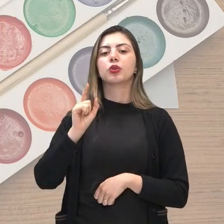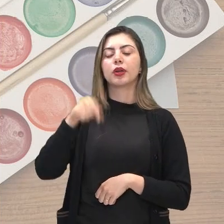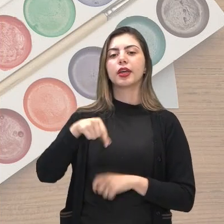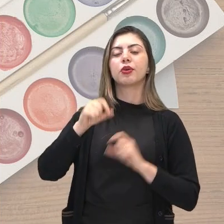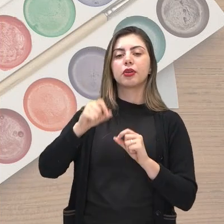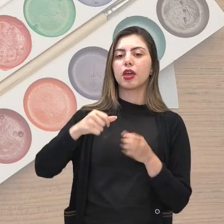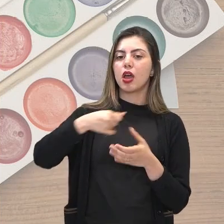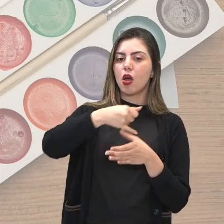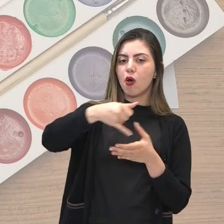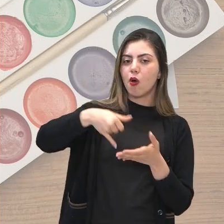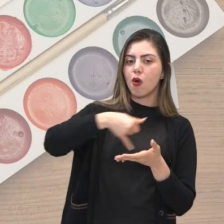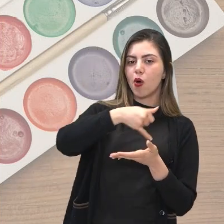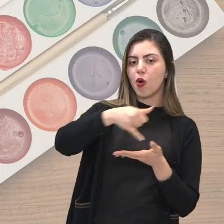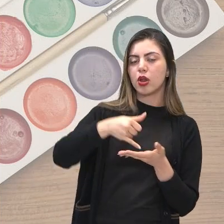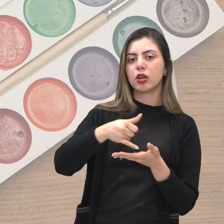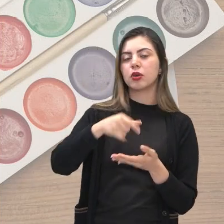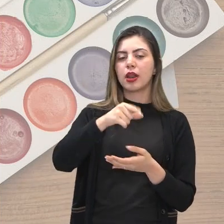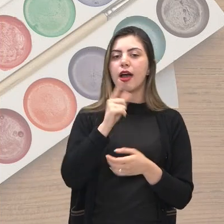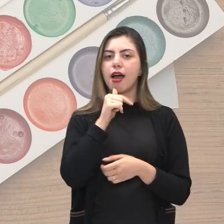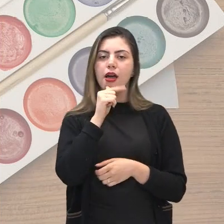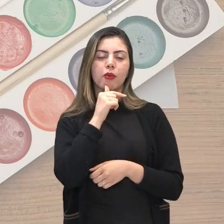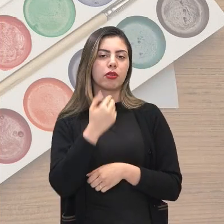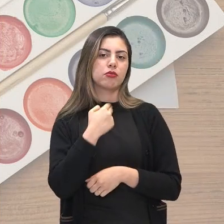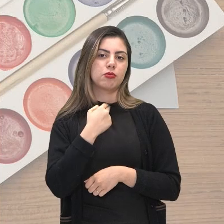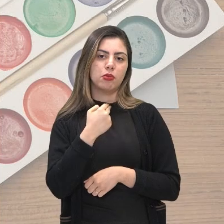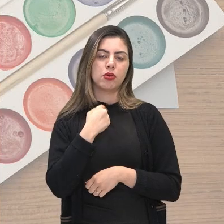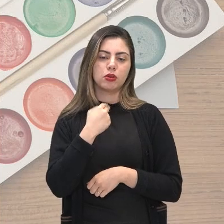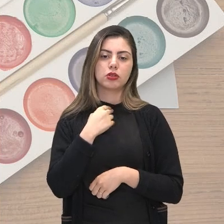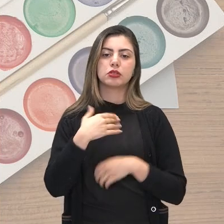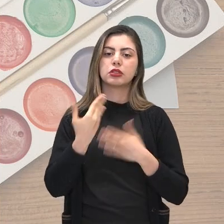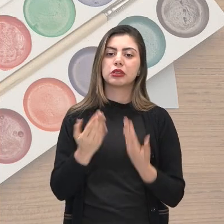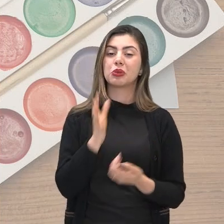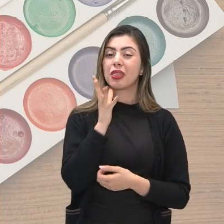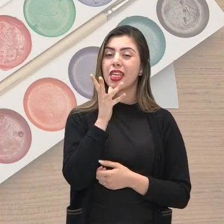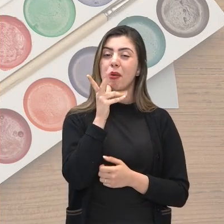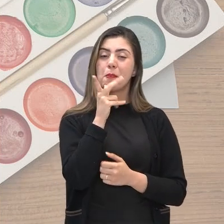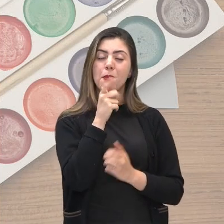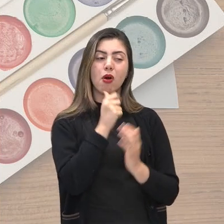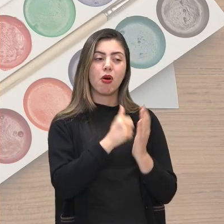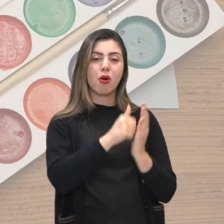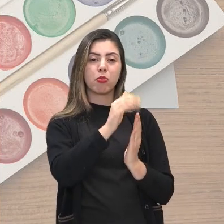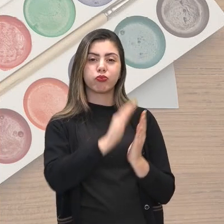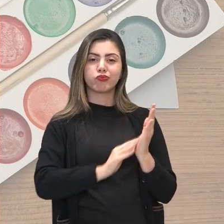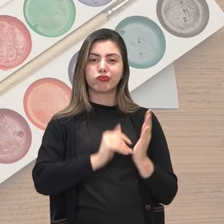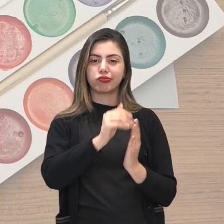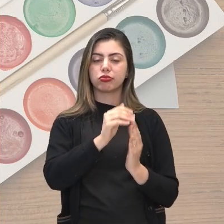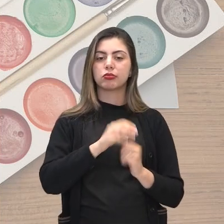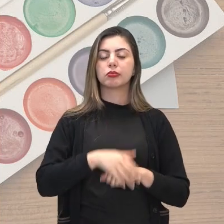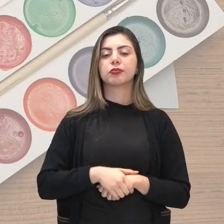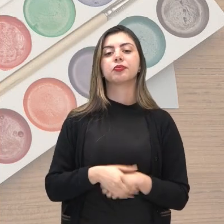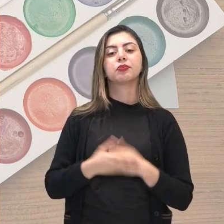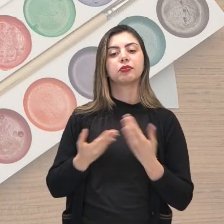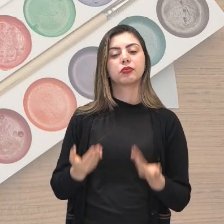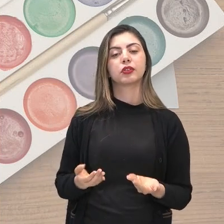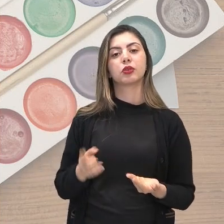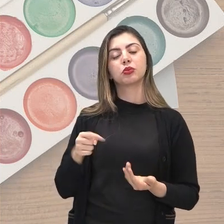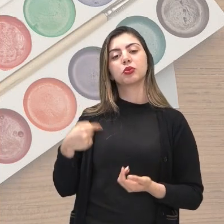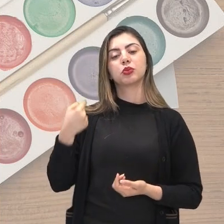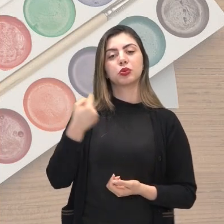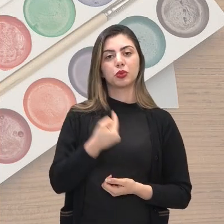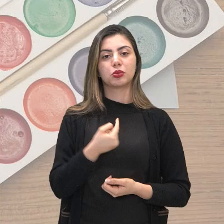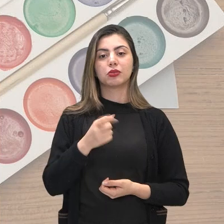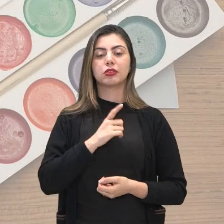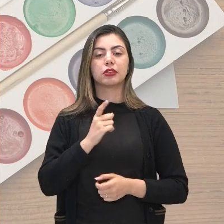não pode ser diluída em água e essa já demora para secar. Essa tinta a óleo é o que vamos também